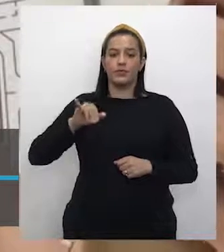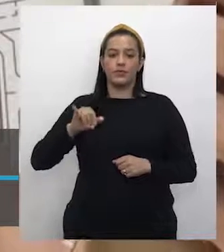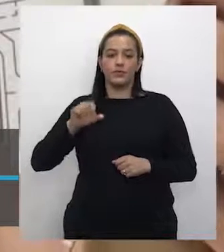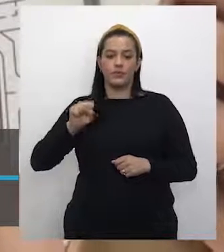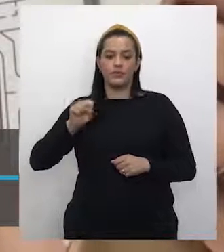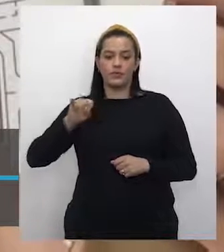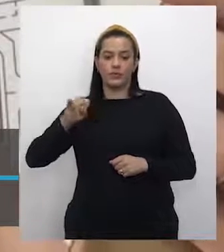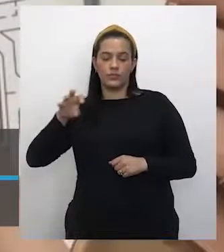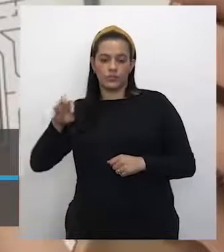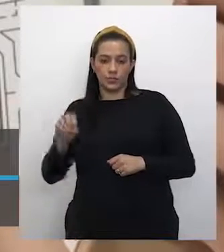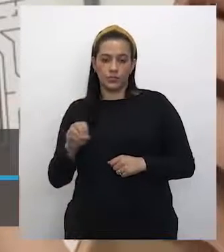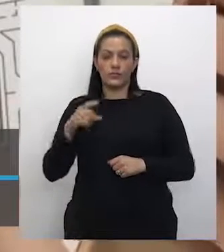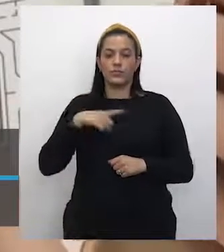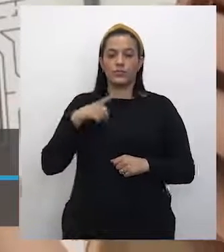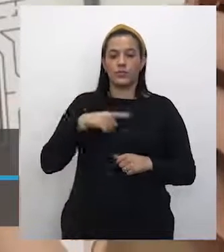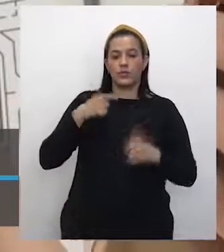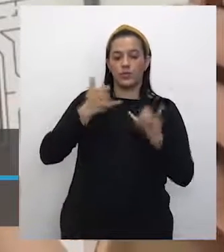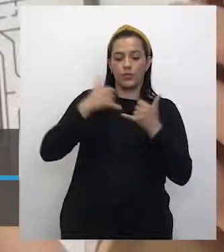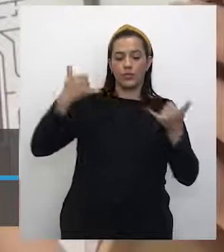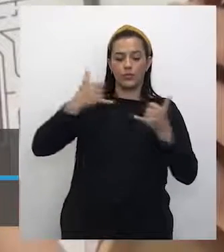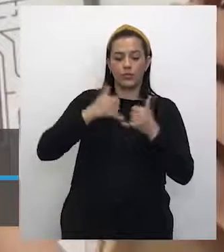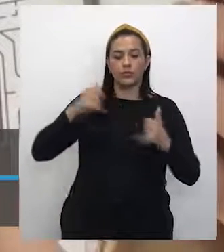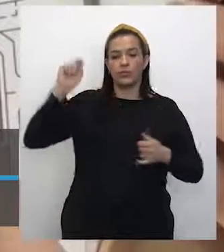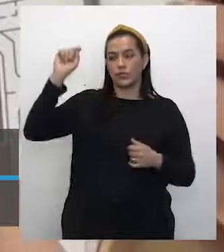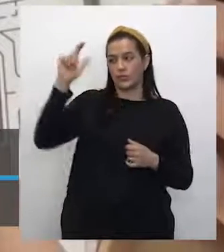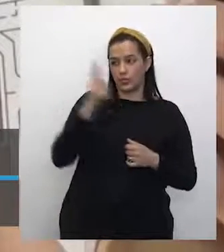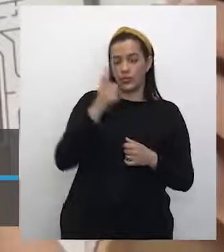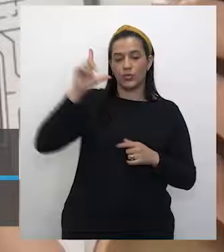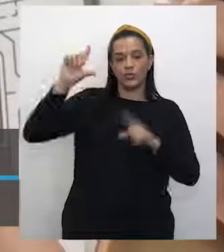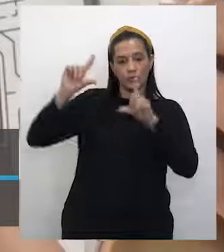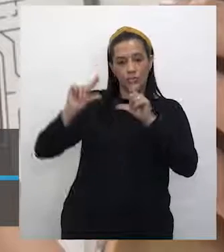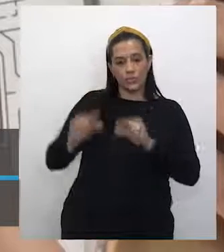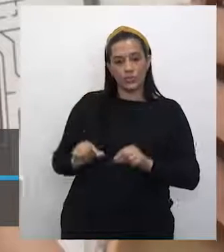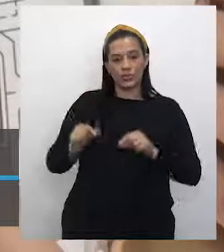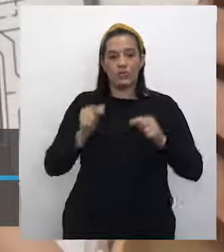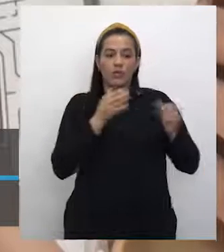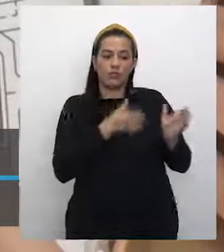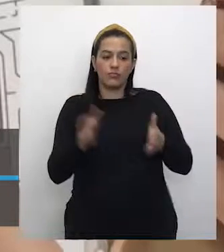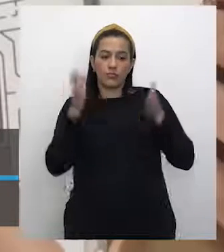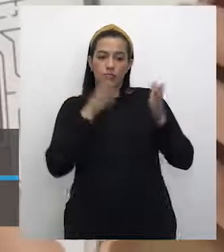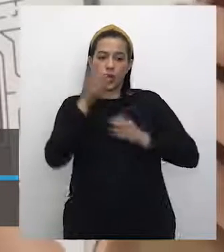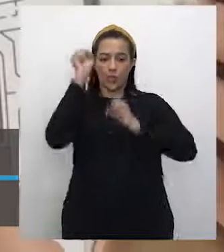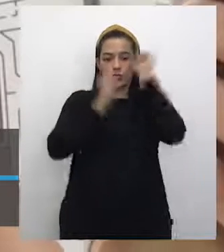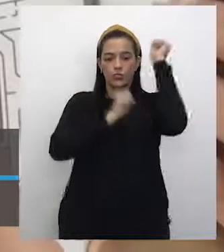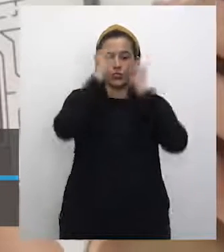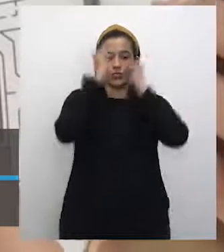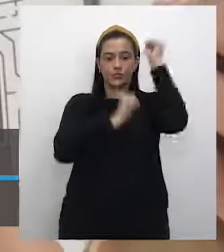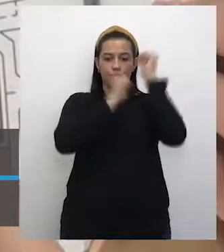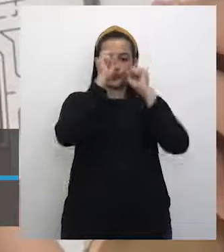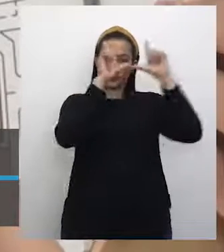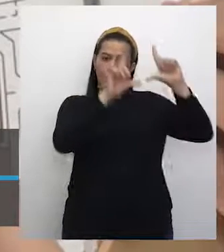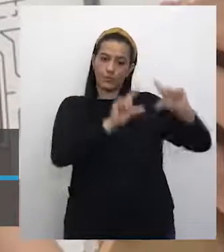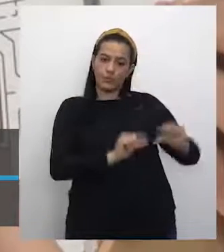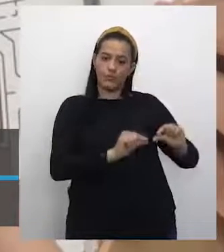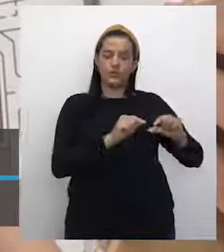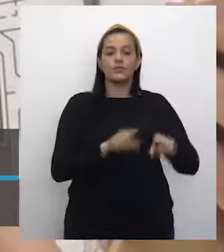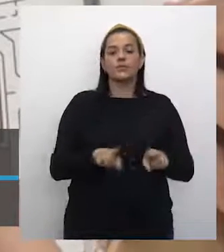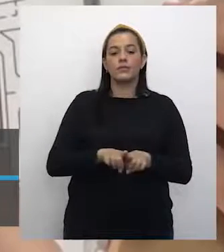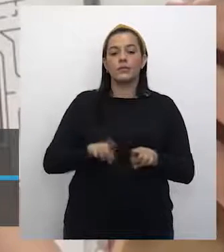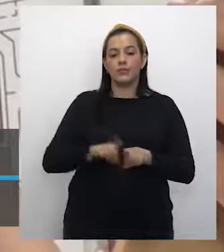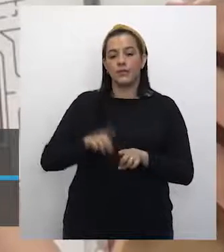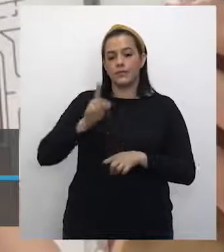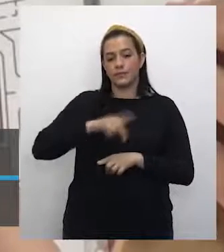né? Da energia solar, diminui o custo de produção nas indústrias. E a professora Andréia